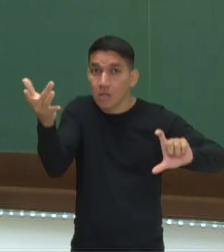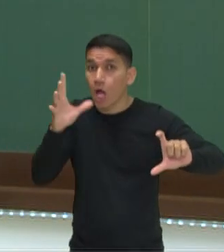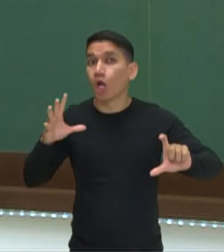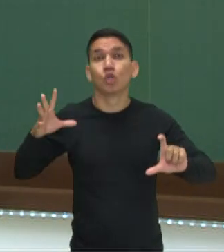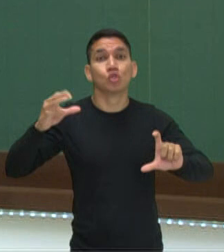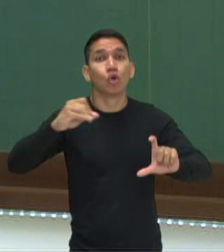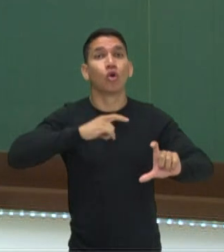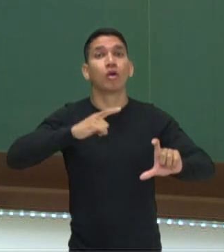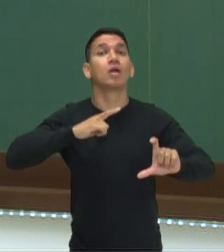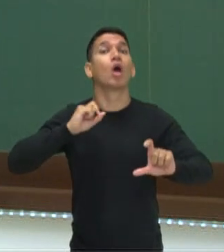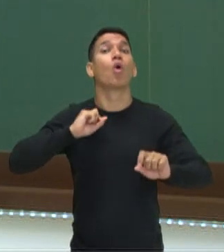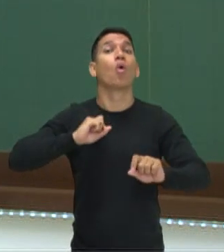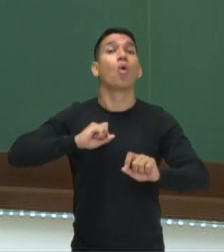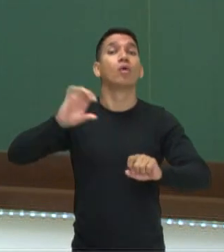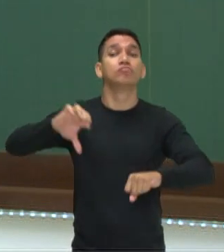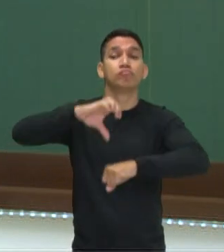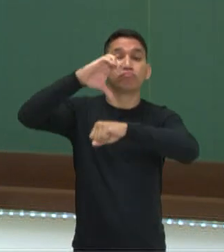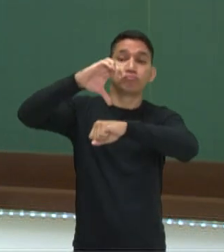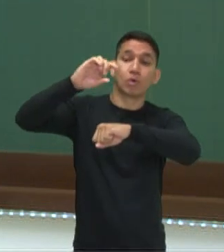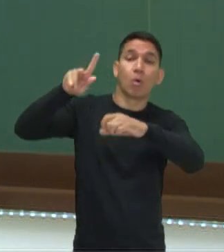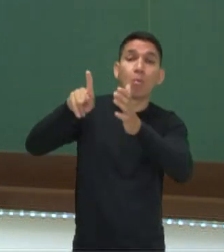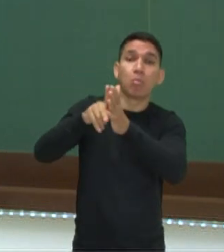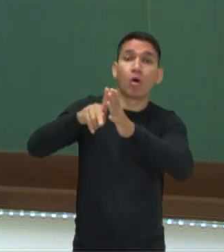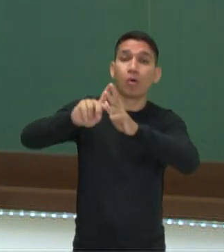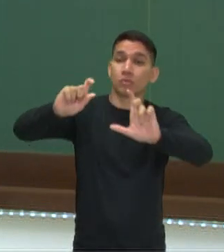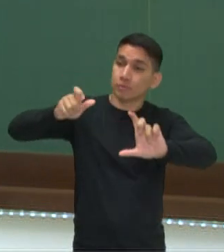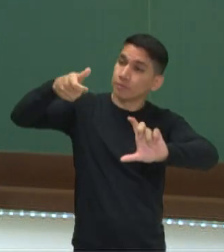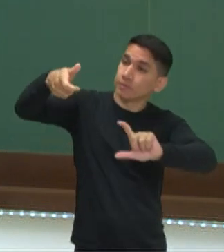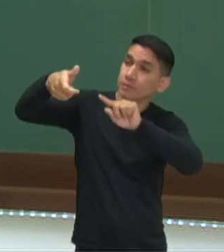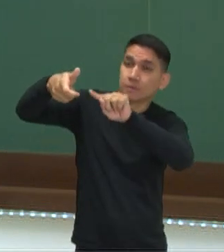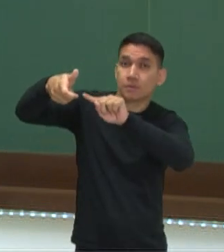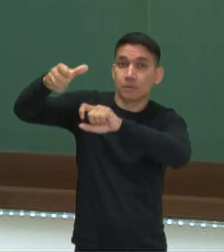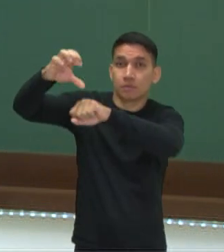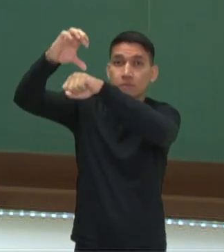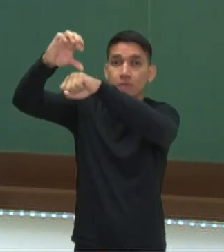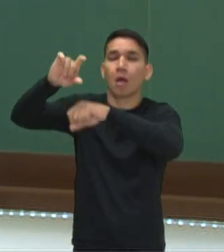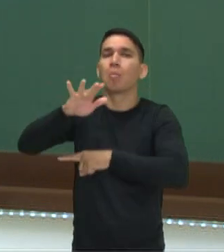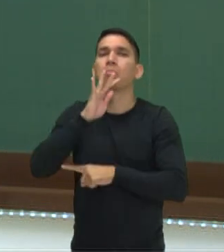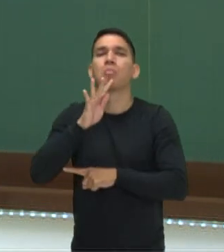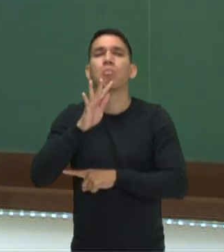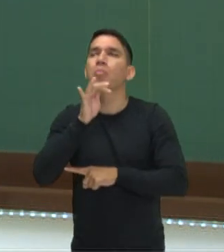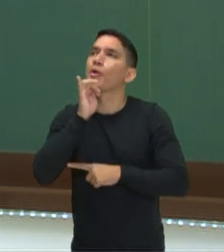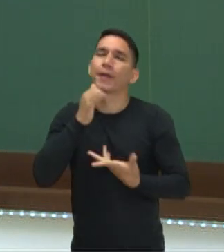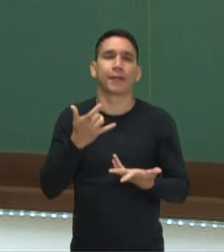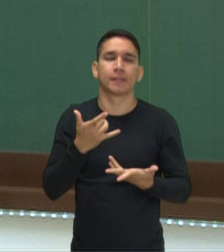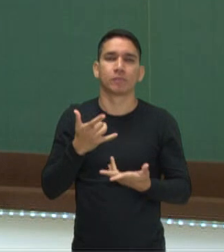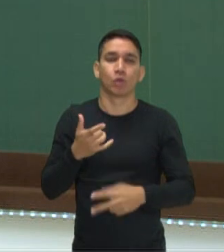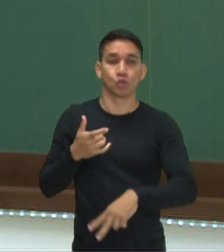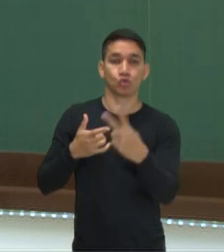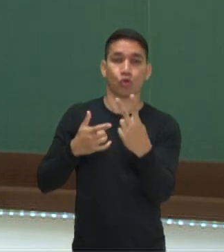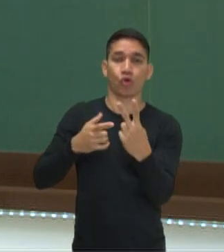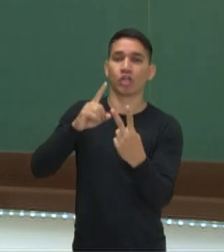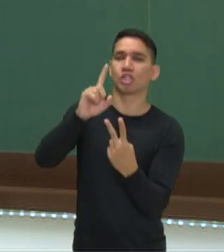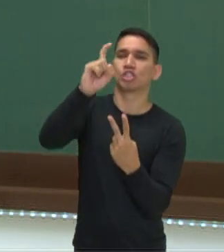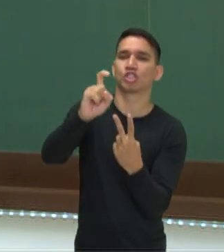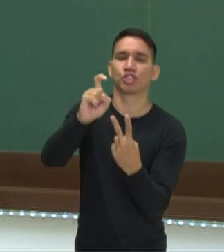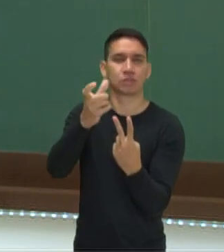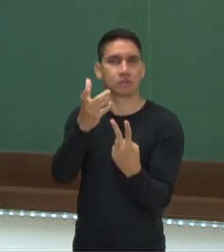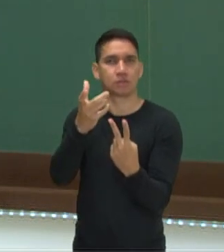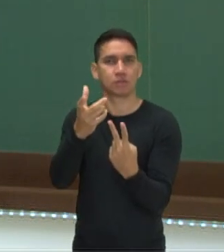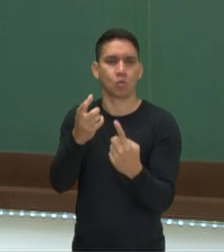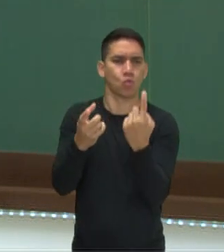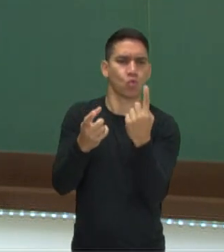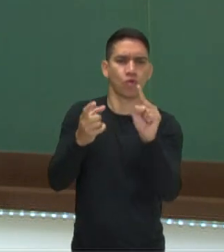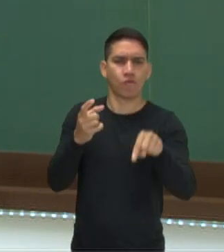a incógnita está no expoente. Então, um exemplo: 2 elevado na x, 1 meio elevado na